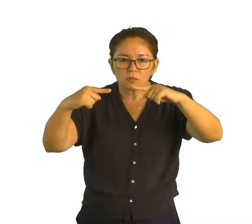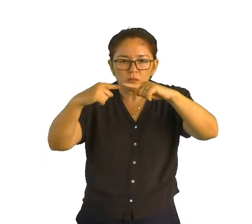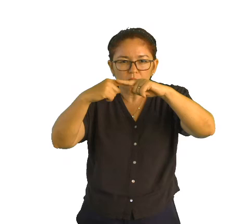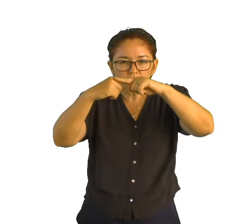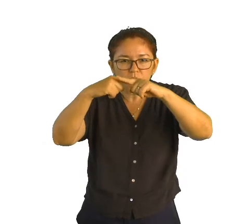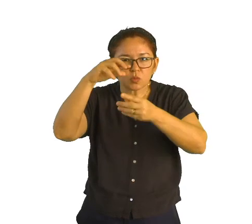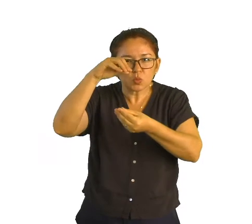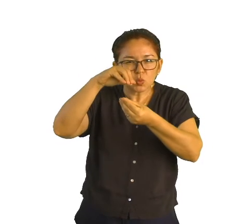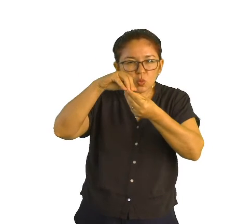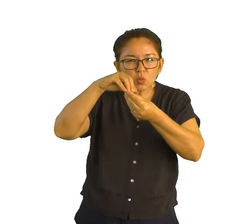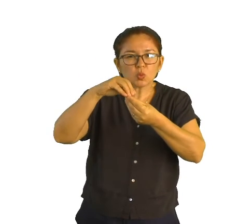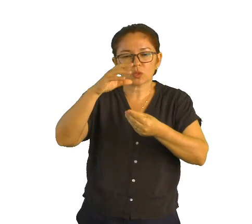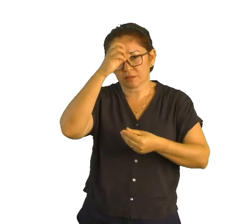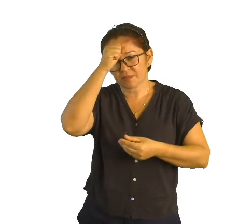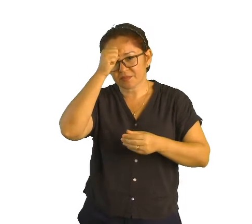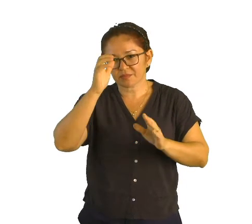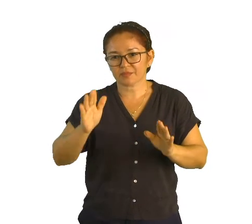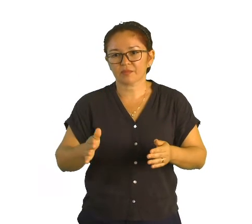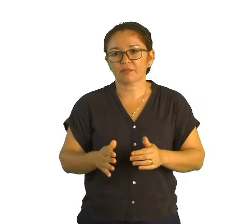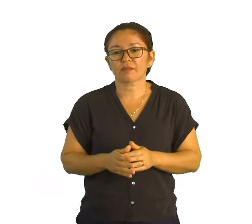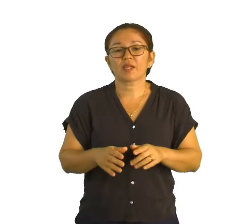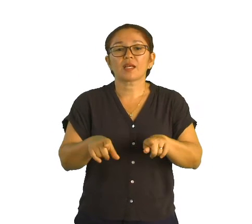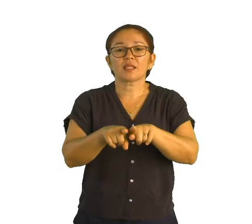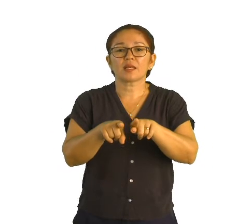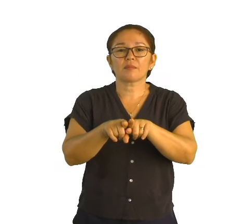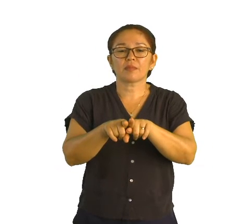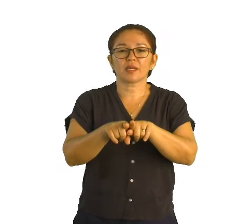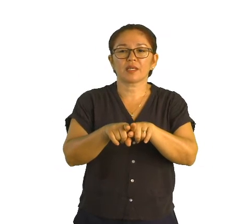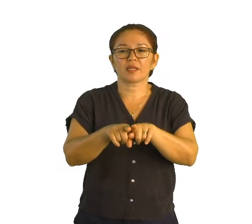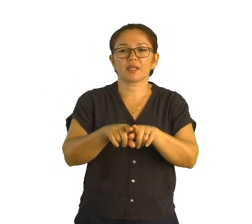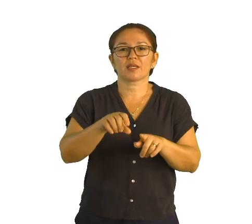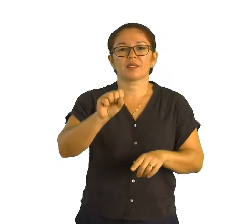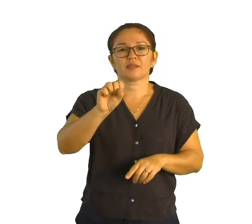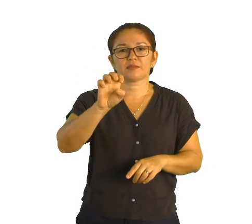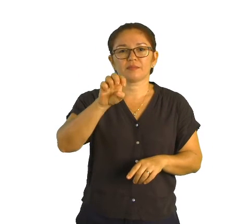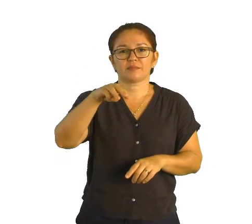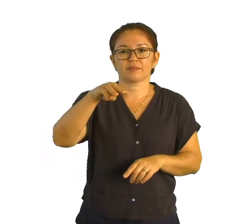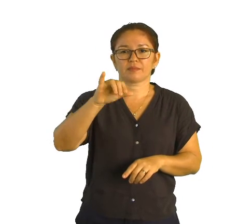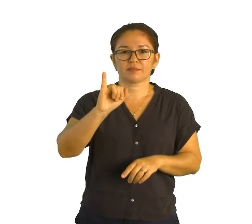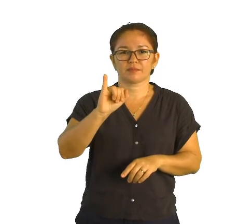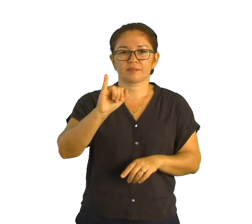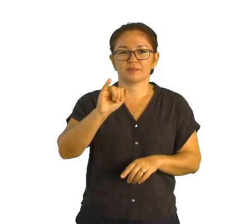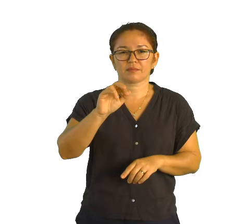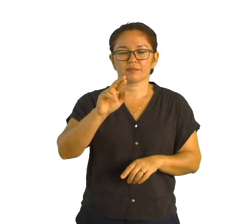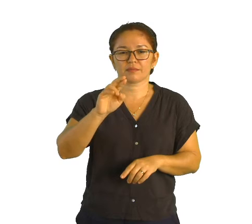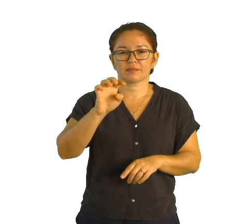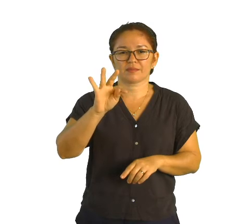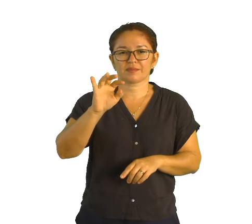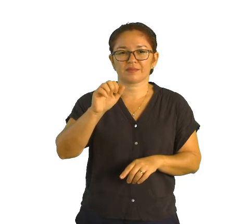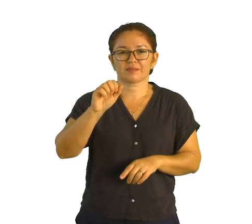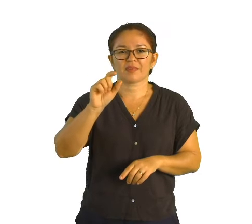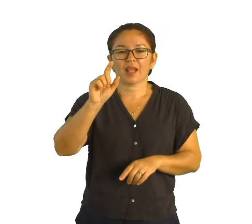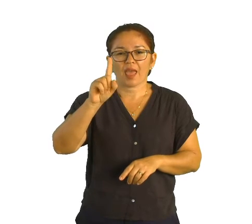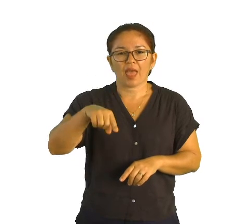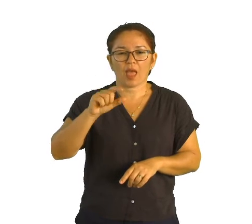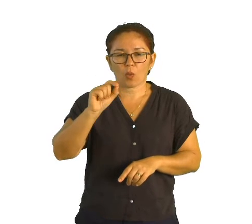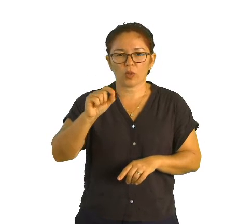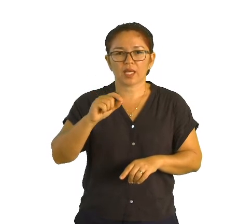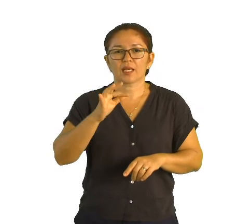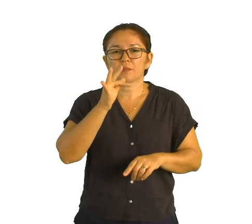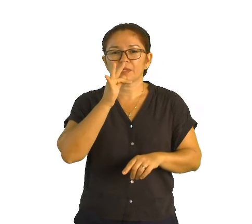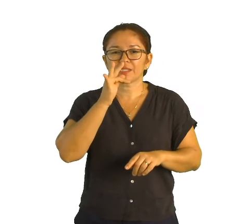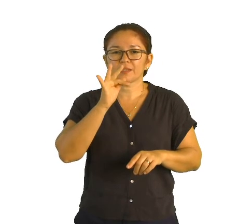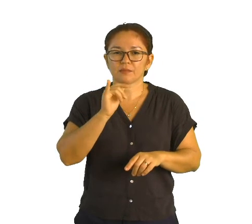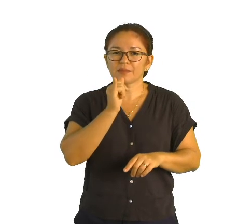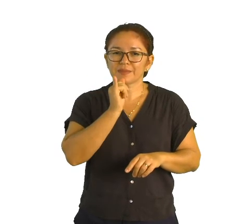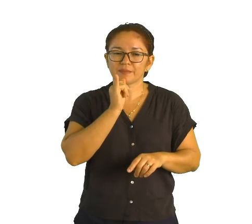semi-reta. Semi-reta, já está dizendo a palavra semi, metade, parte. É uma parte da reta